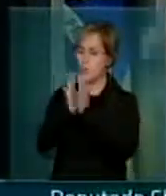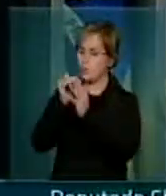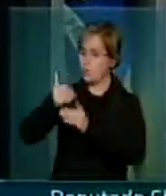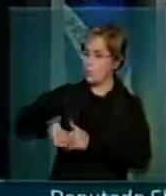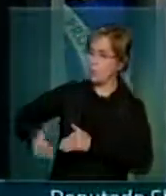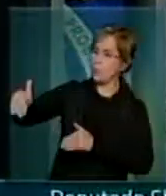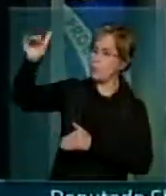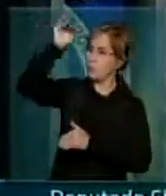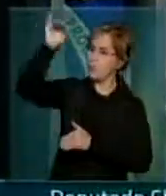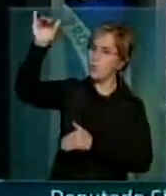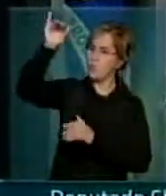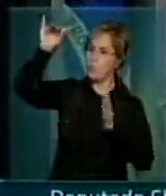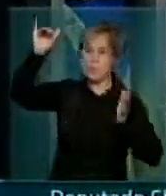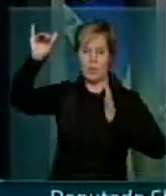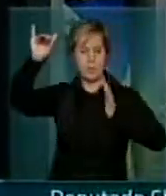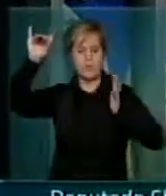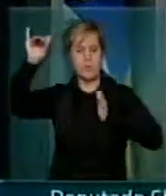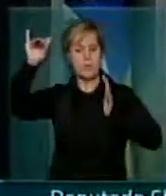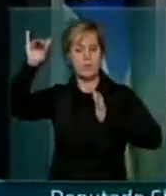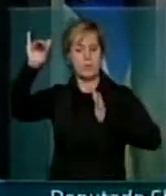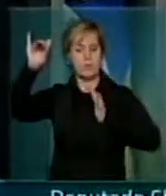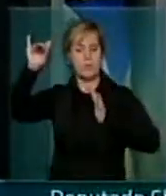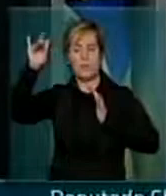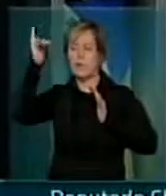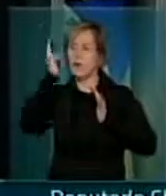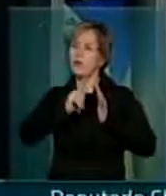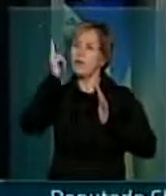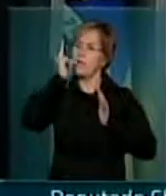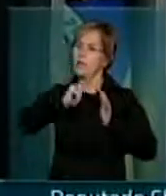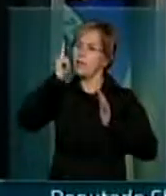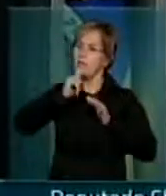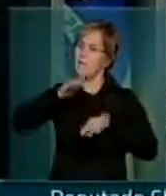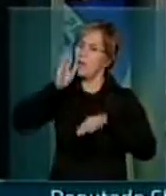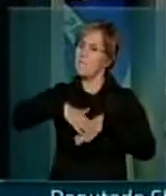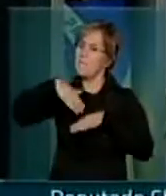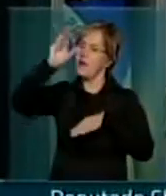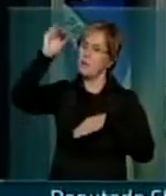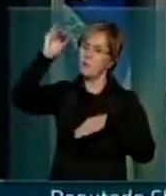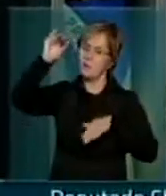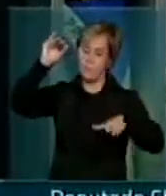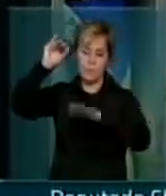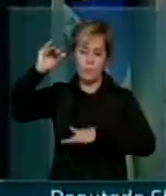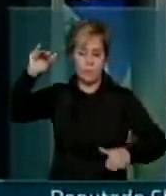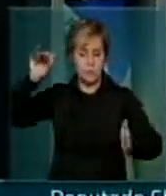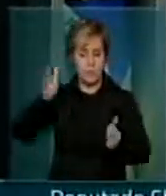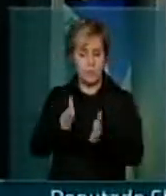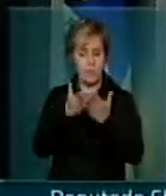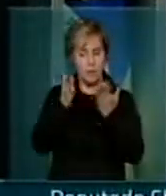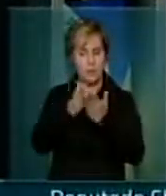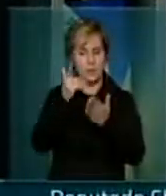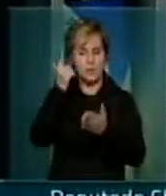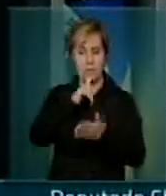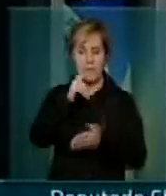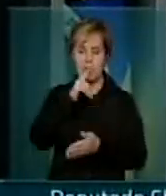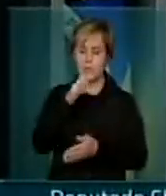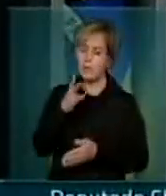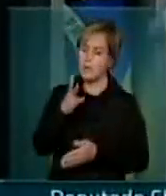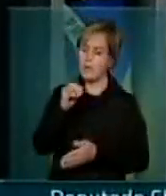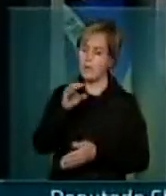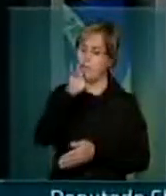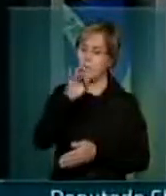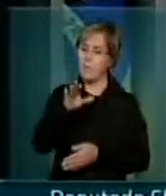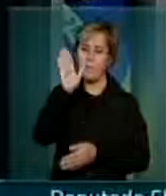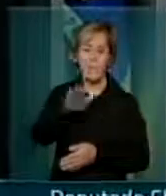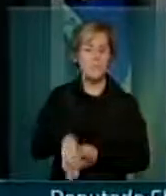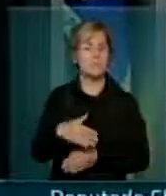social brasileira, os mais ricos, ganhem 40 vezes mais do que os mais pobres. E a política do salário mínimo, que